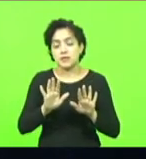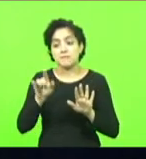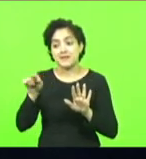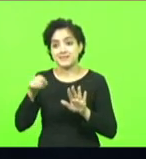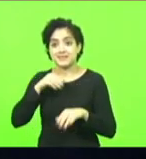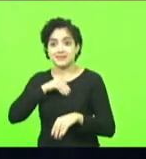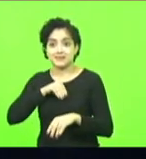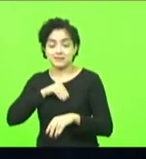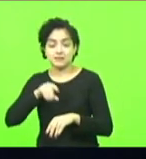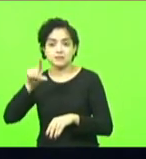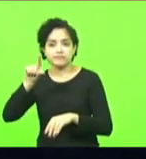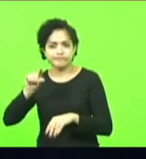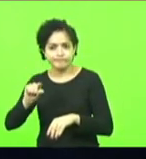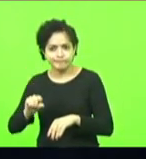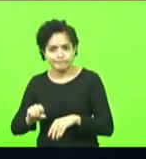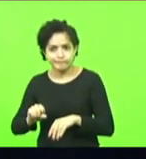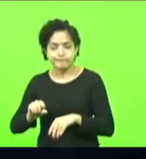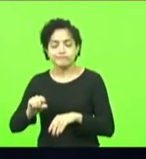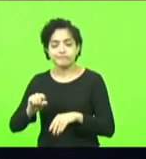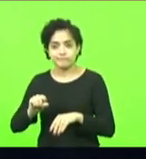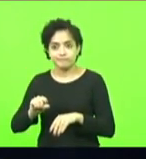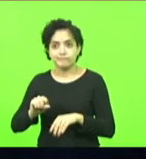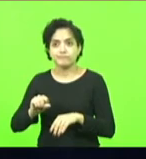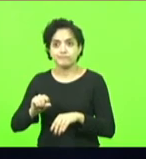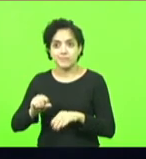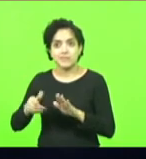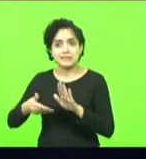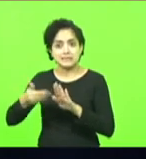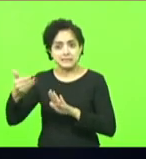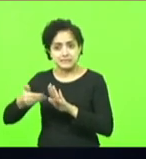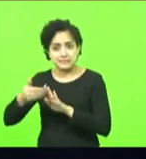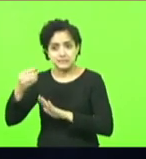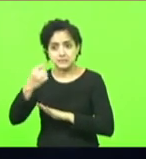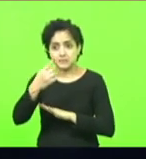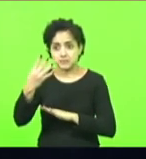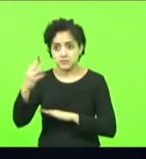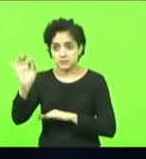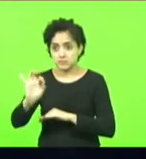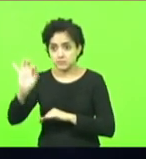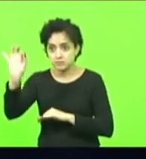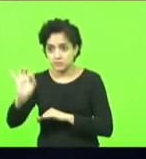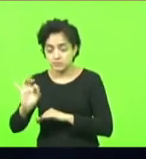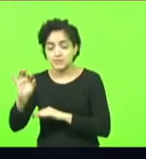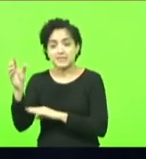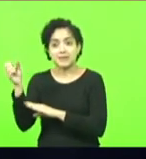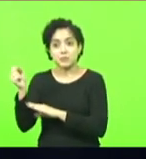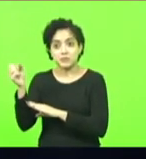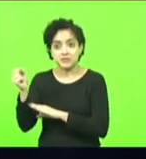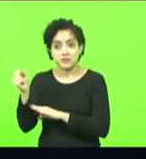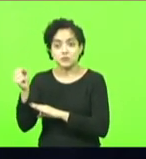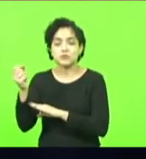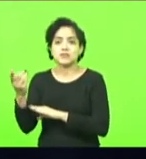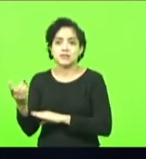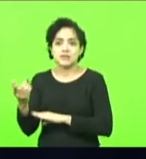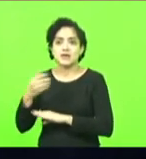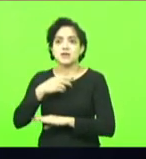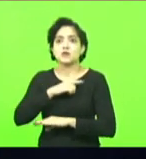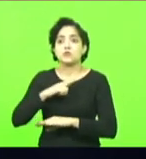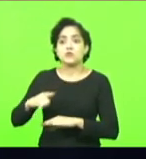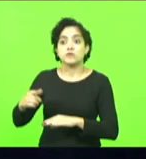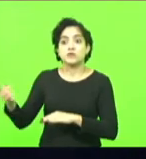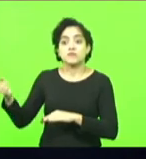salário mínimo, aquele que está sendo descontado 14% agora da aposentadoria, que o governador mandou para cá